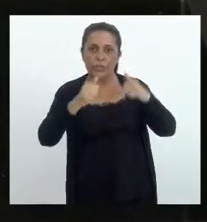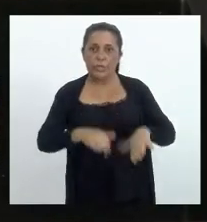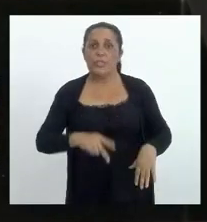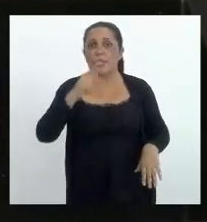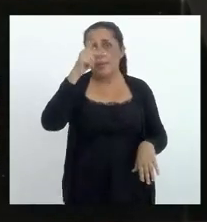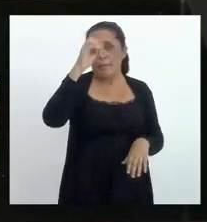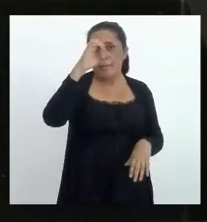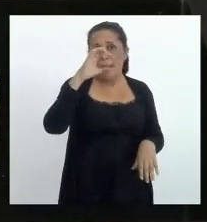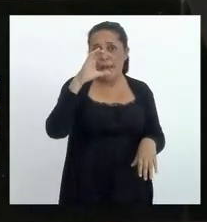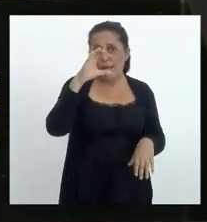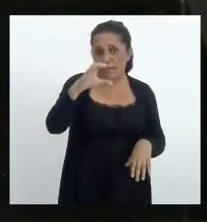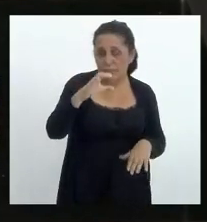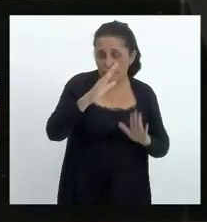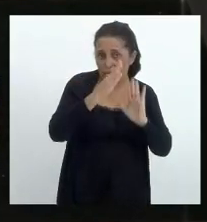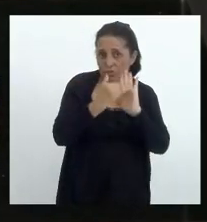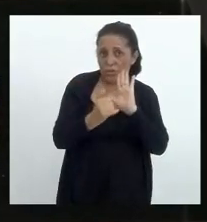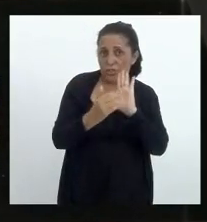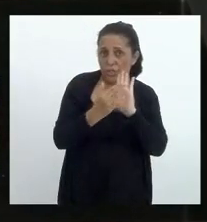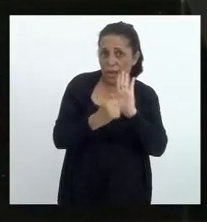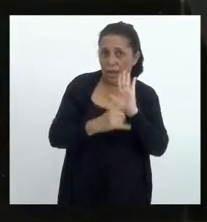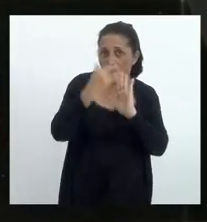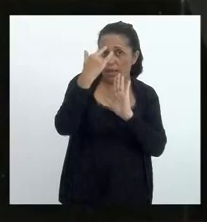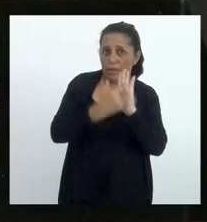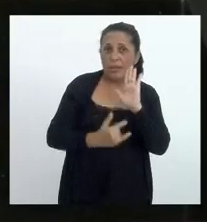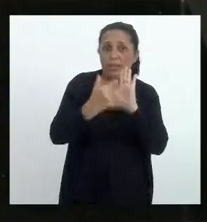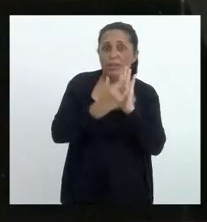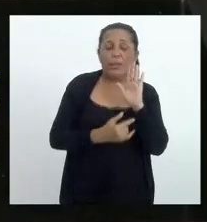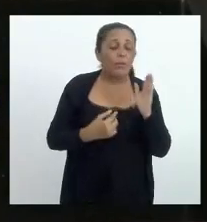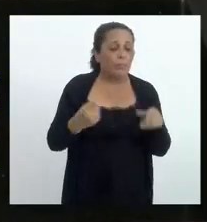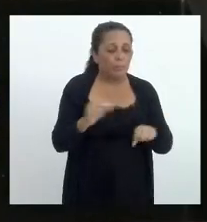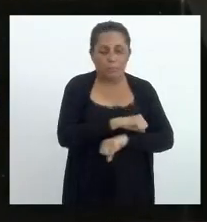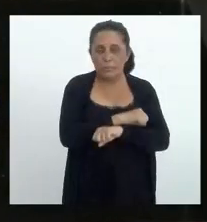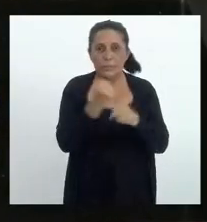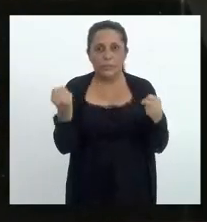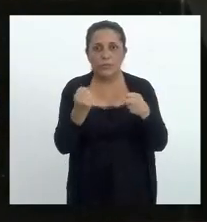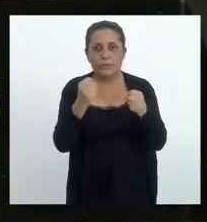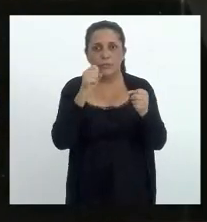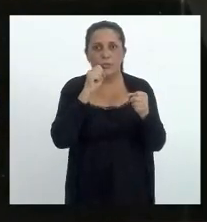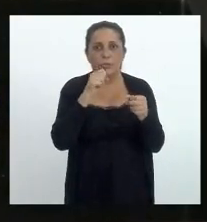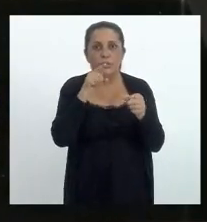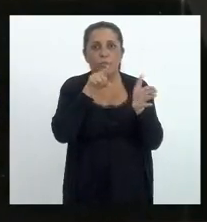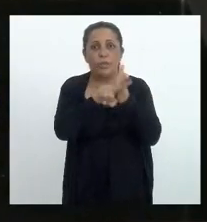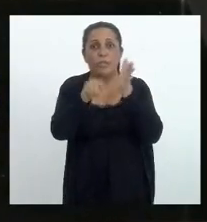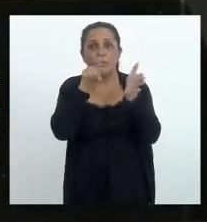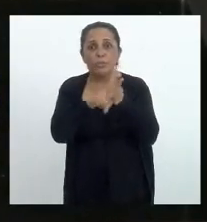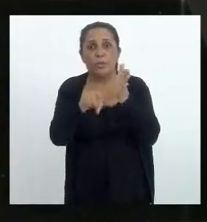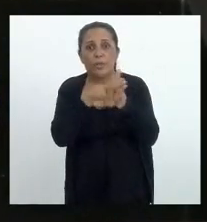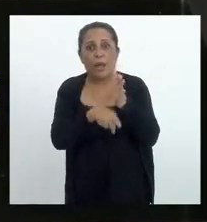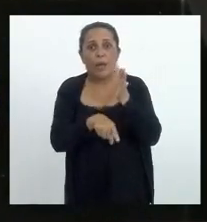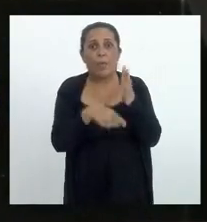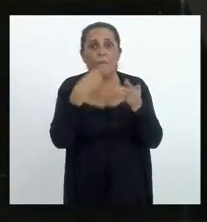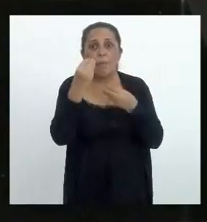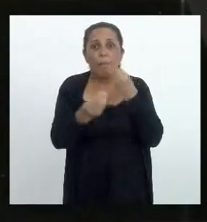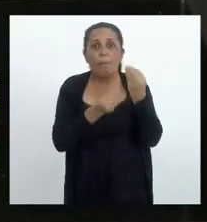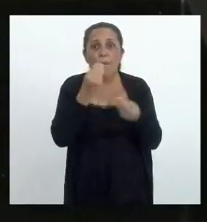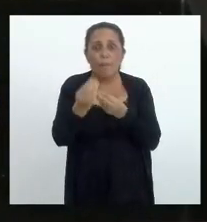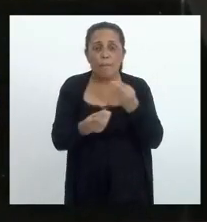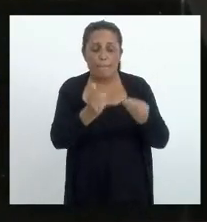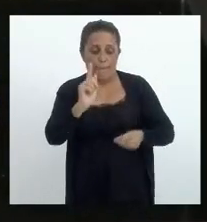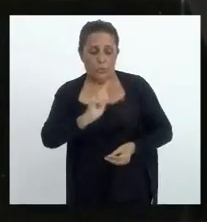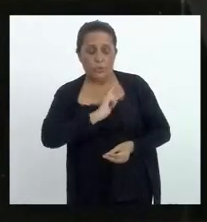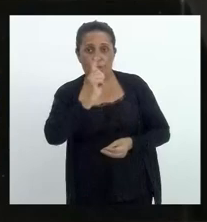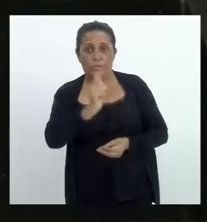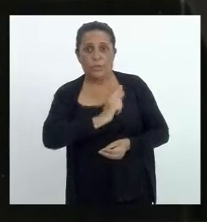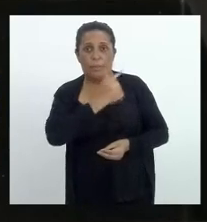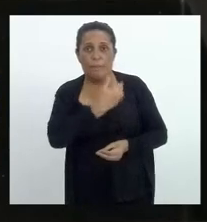precatória. Então, é inquestionável que, em qualquer momento de adversidade, o gestor público não tem como,